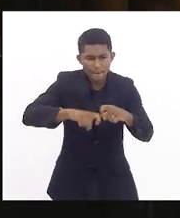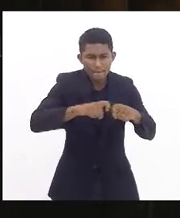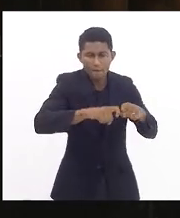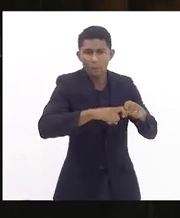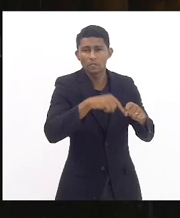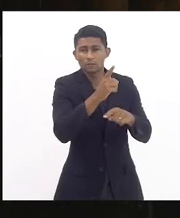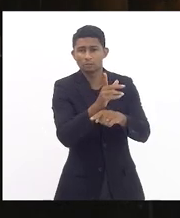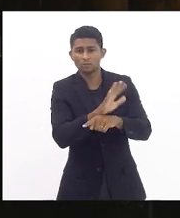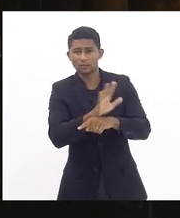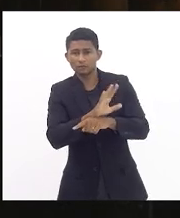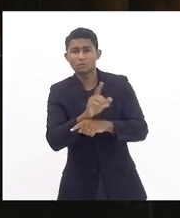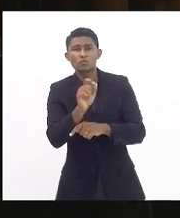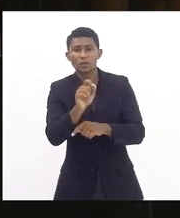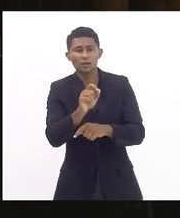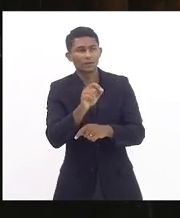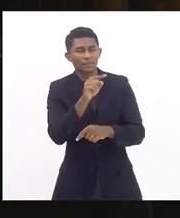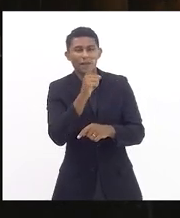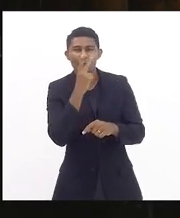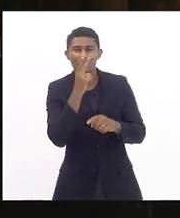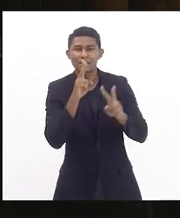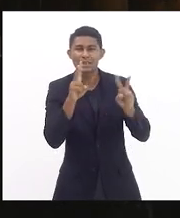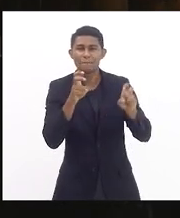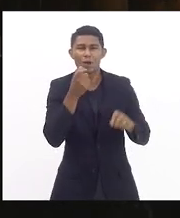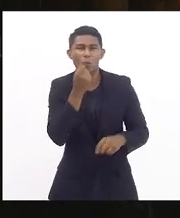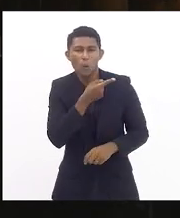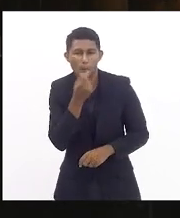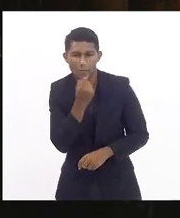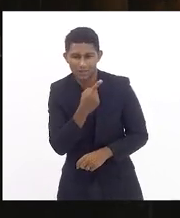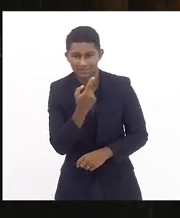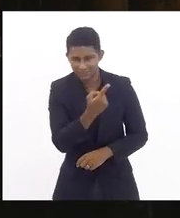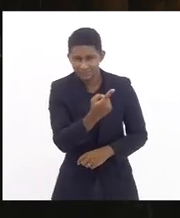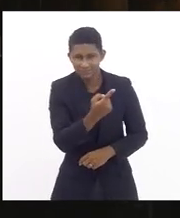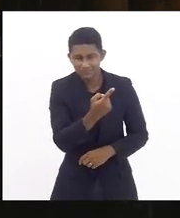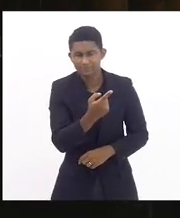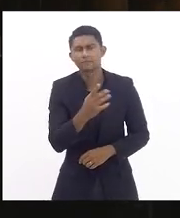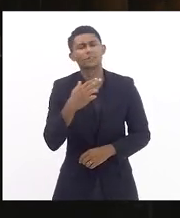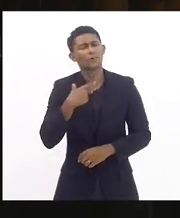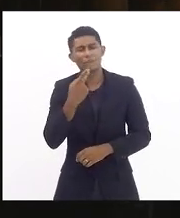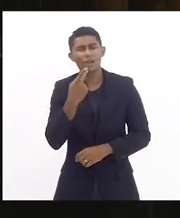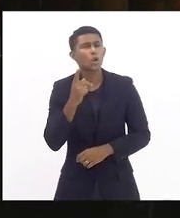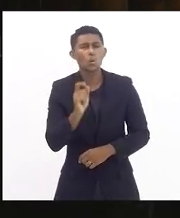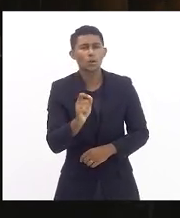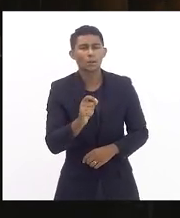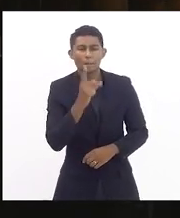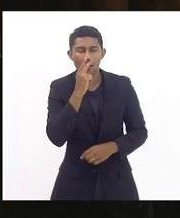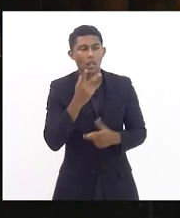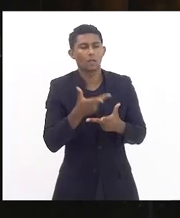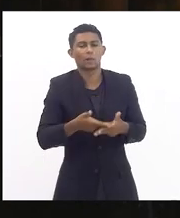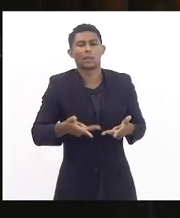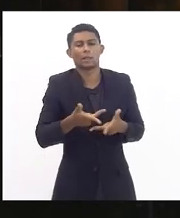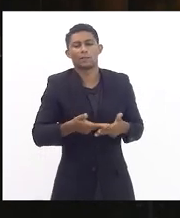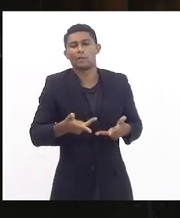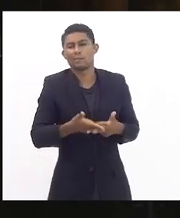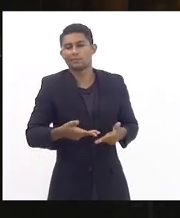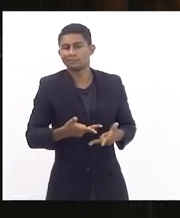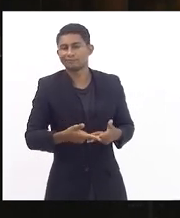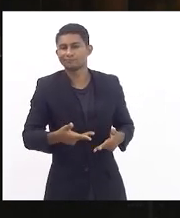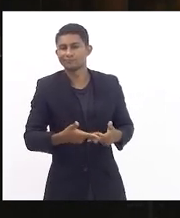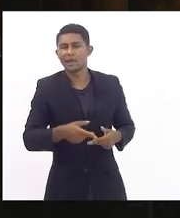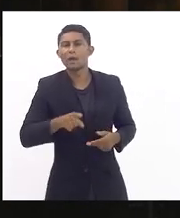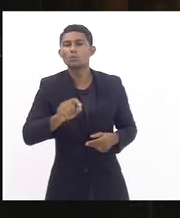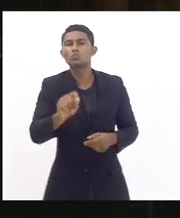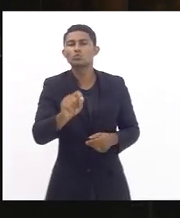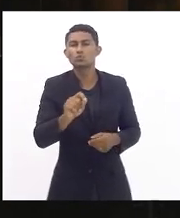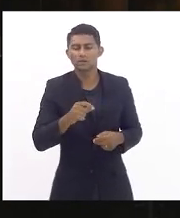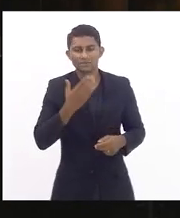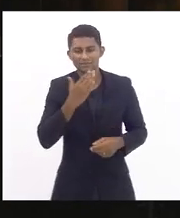senhora presidente, como comédia. Eu diria que isso é uma disfarçatez, é uma